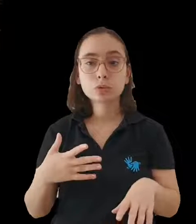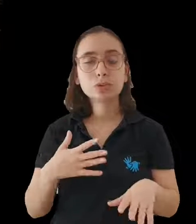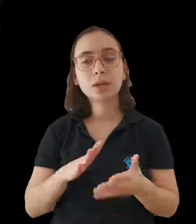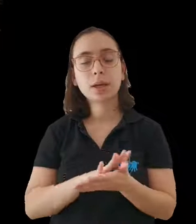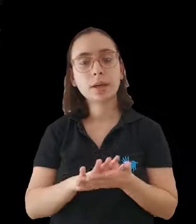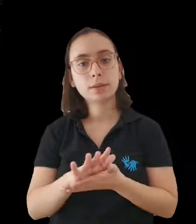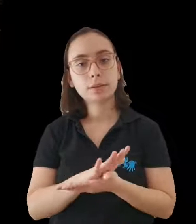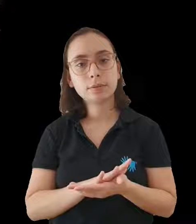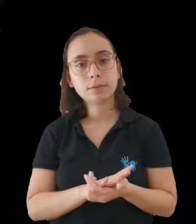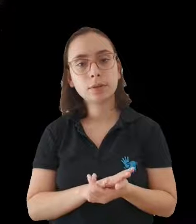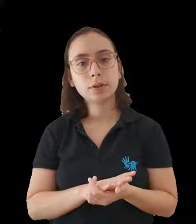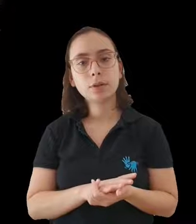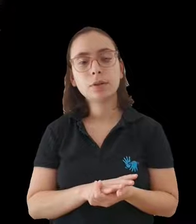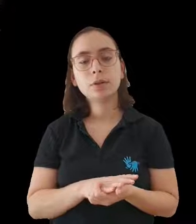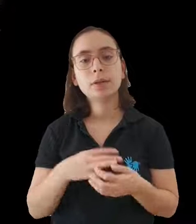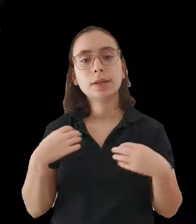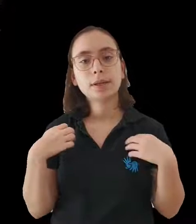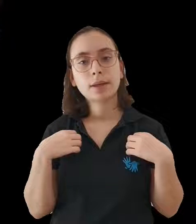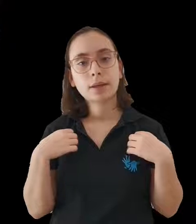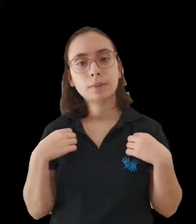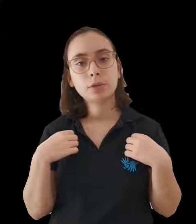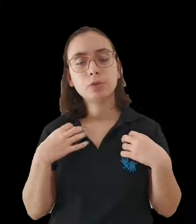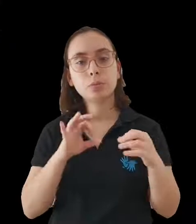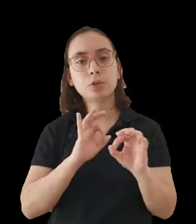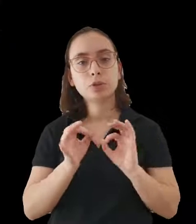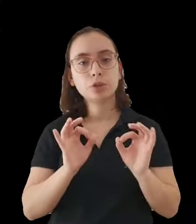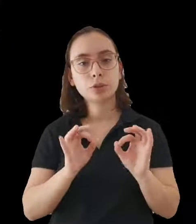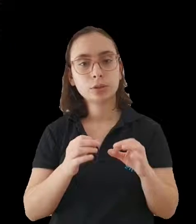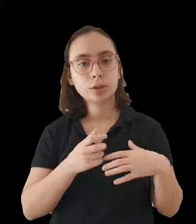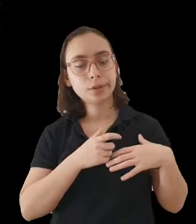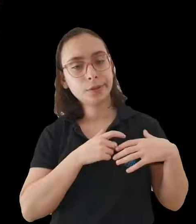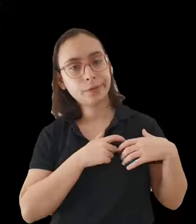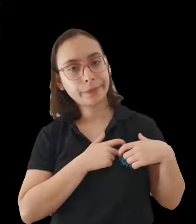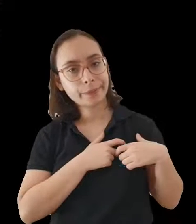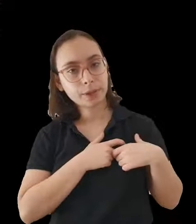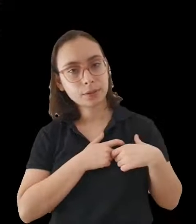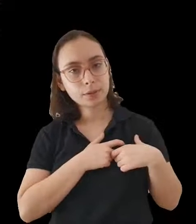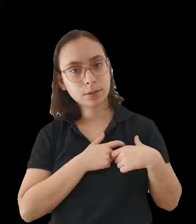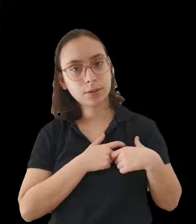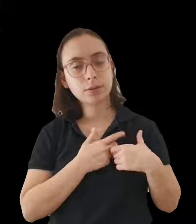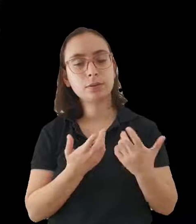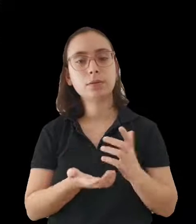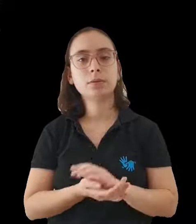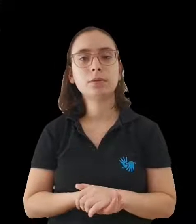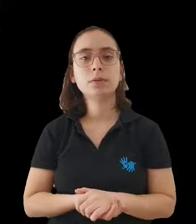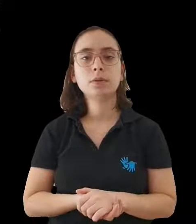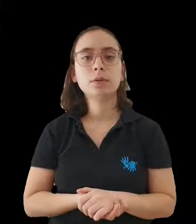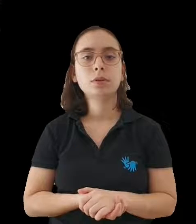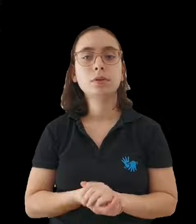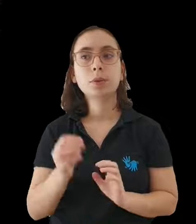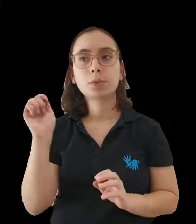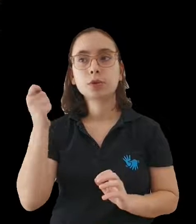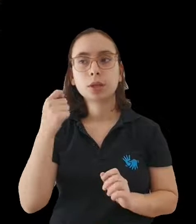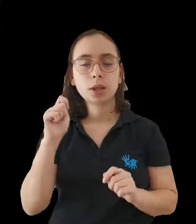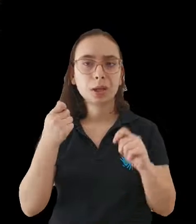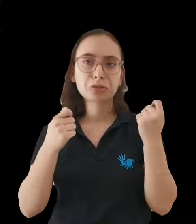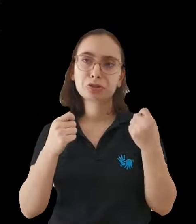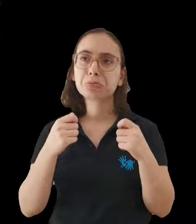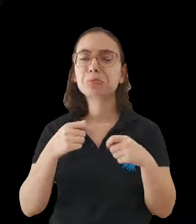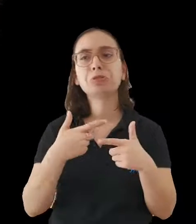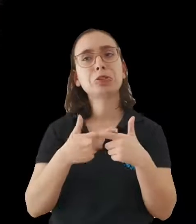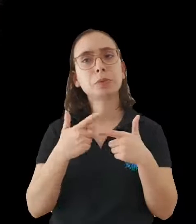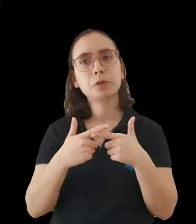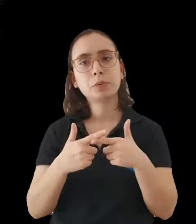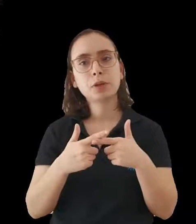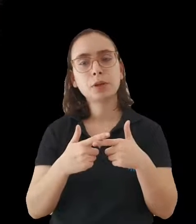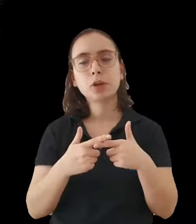Vocês estão com a camisa do projeto que tem a logomarca aqui, né? Então, para bonecos grandes não tem problema, mas essa história, como